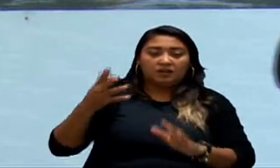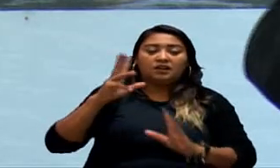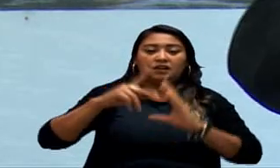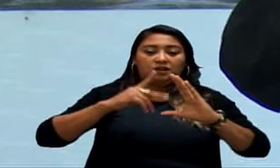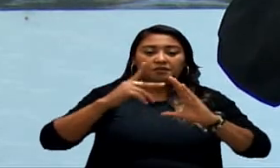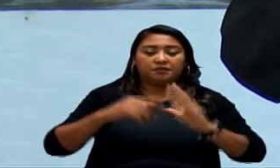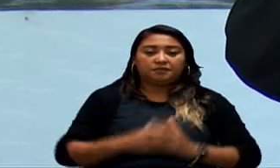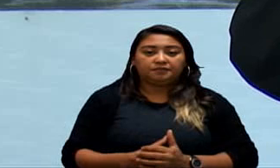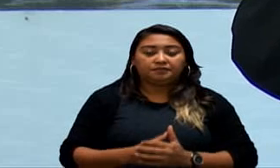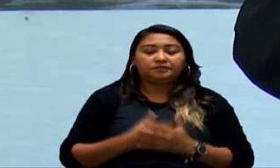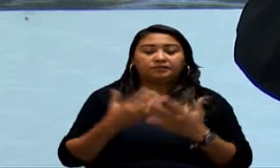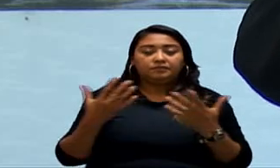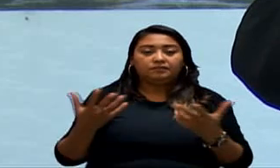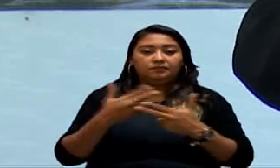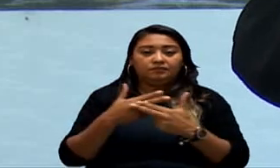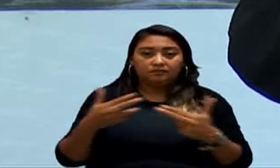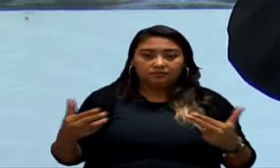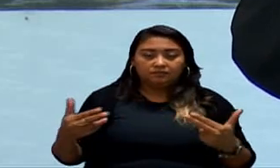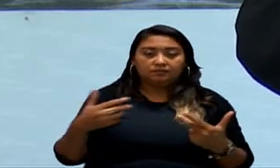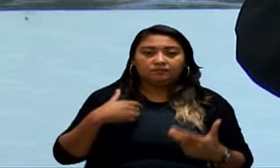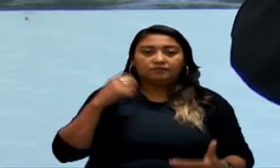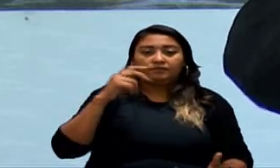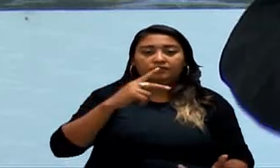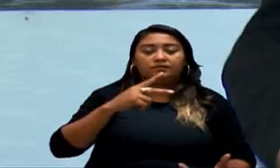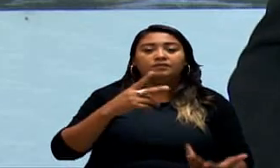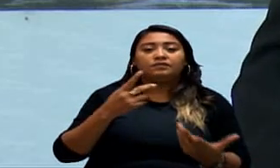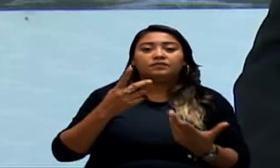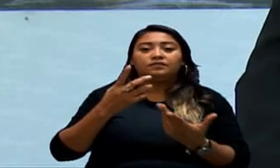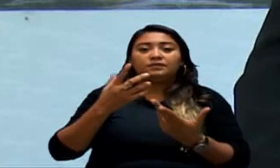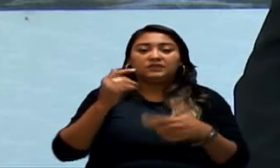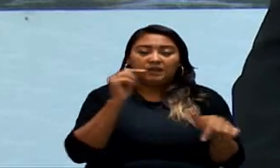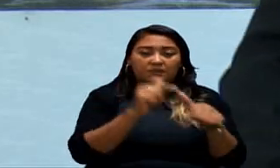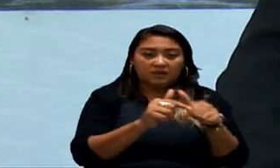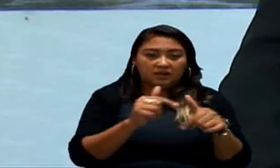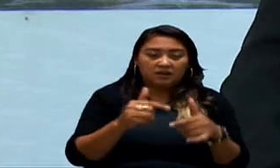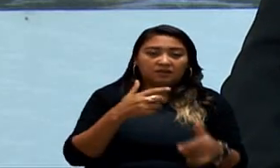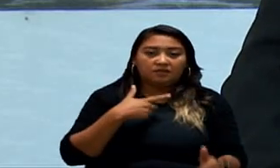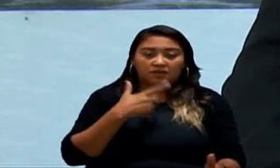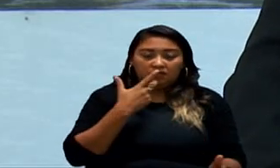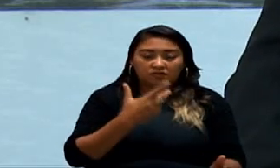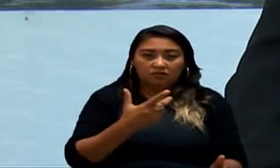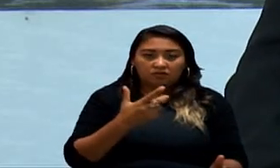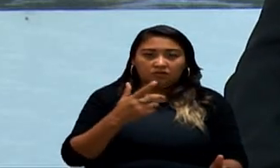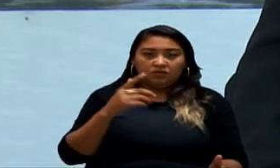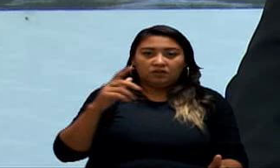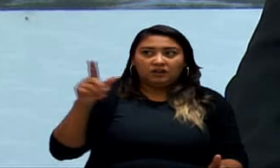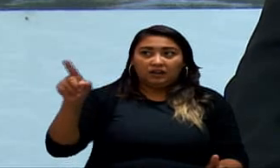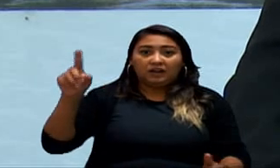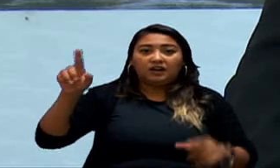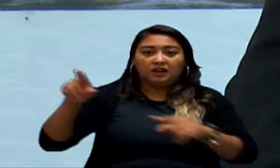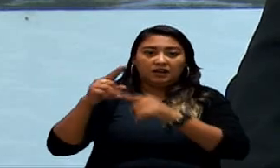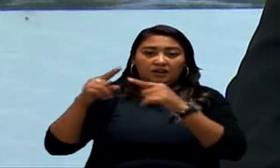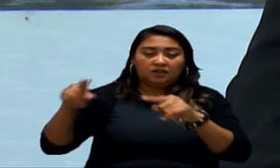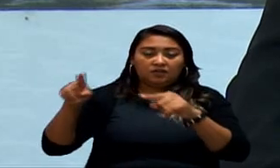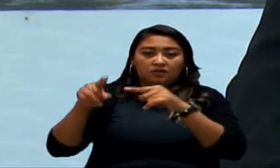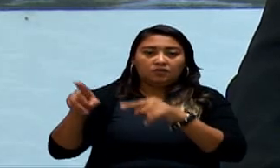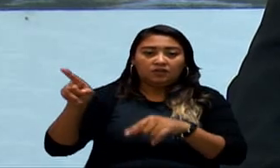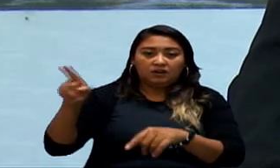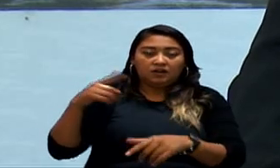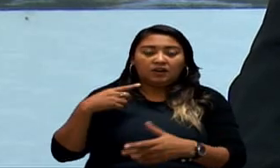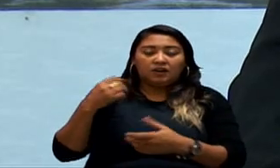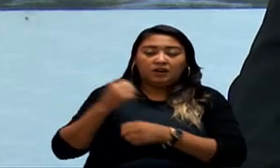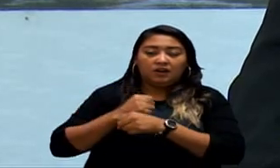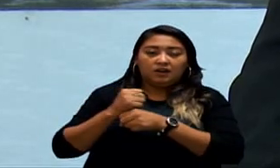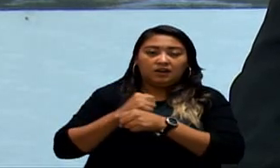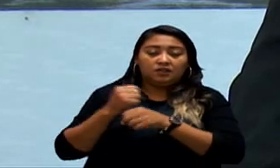Então, as coisas, havendo força de vontade, como diz um trechinho de um hino, de uma doutrina da qual eu participei durante